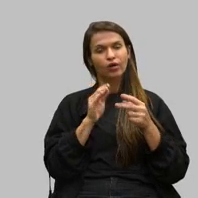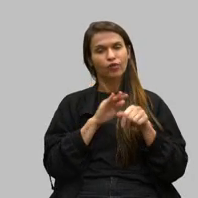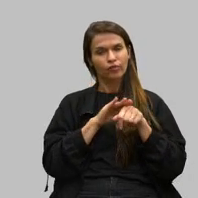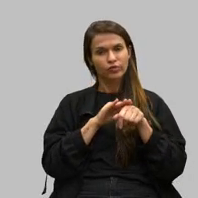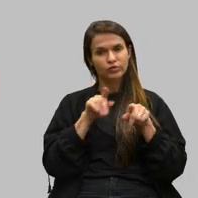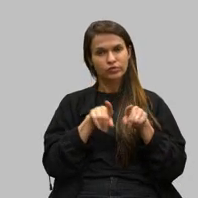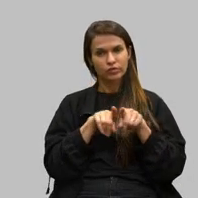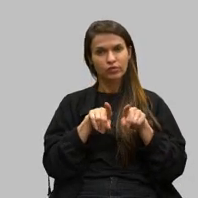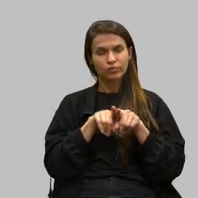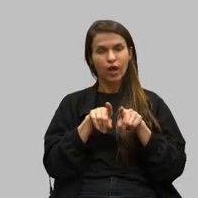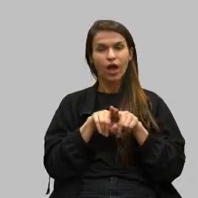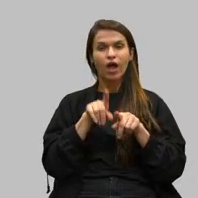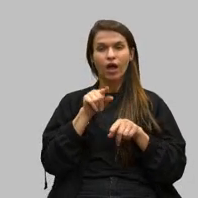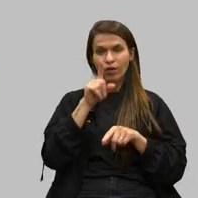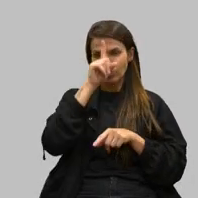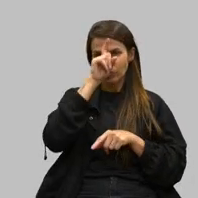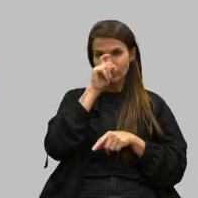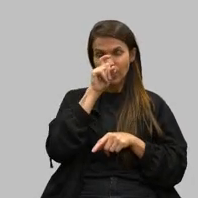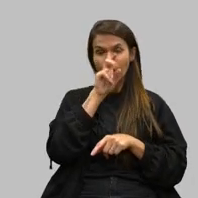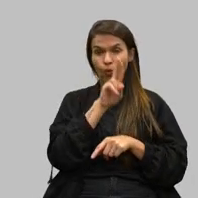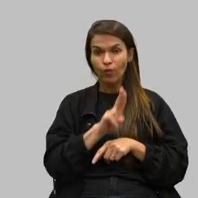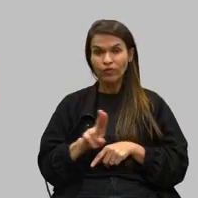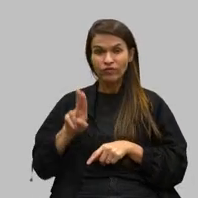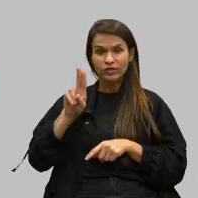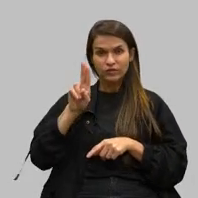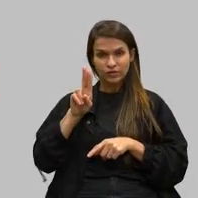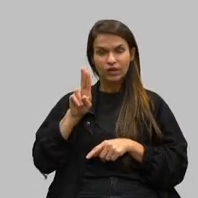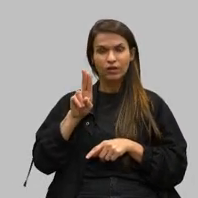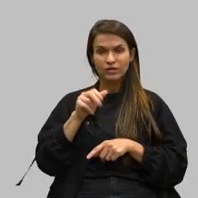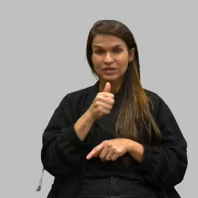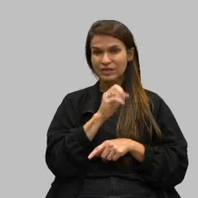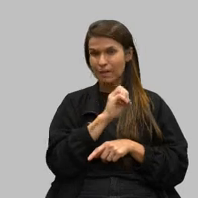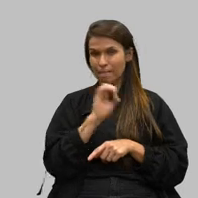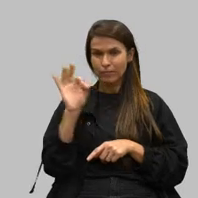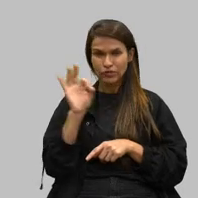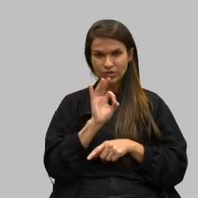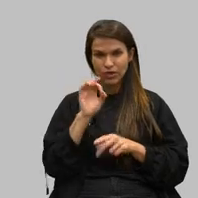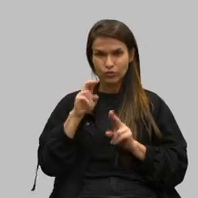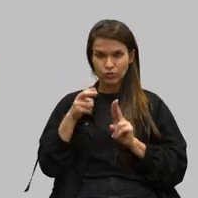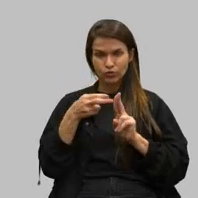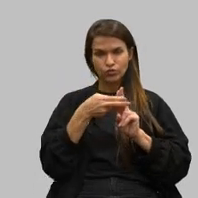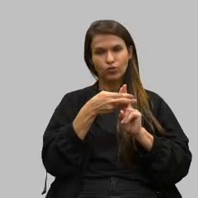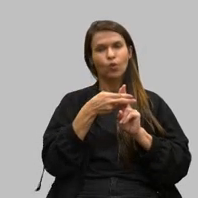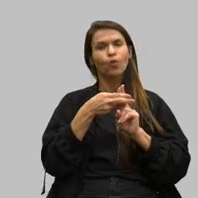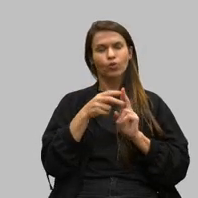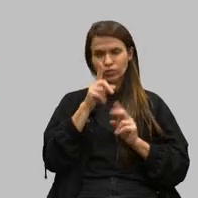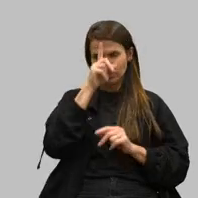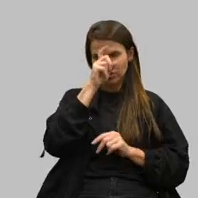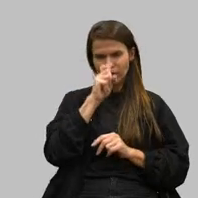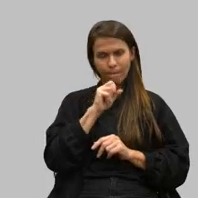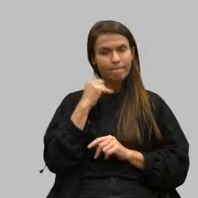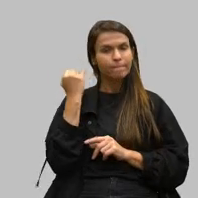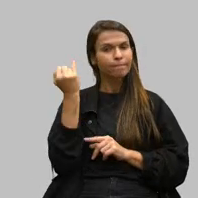questão do nosso hospital universitário. É hospital 100% SUS, é um hospital muito importante